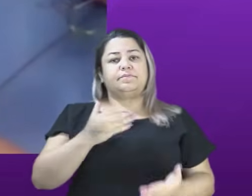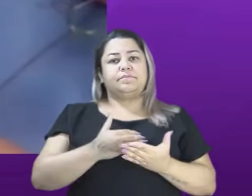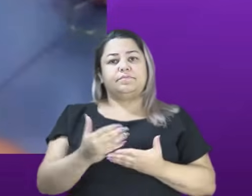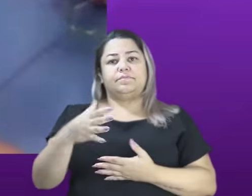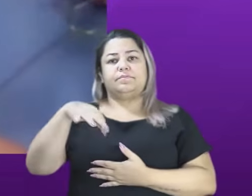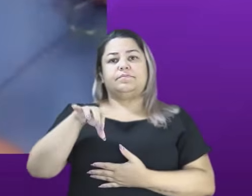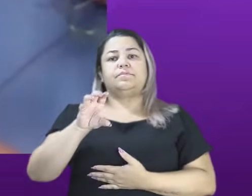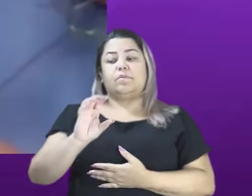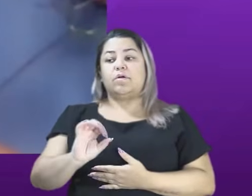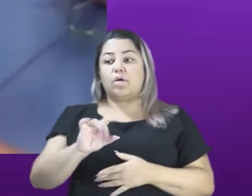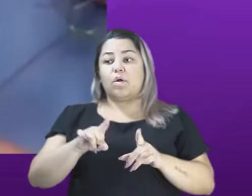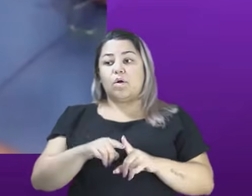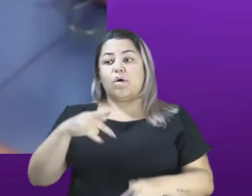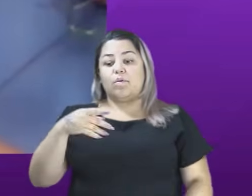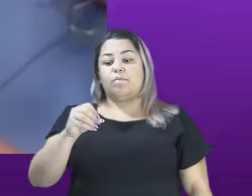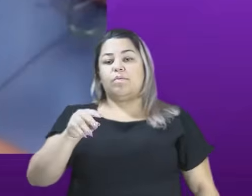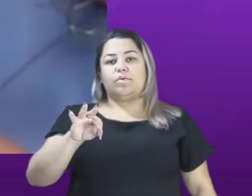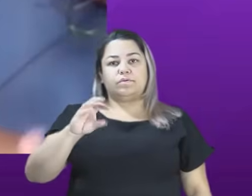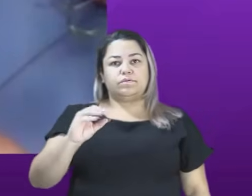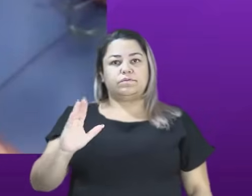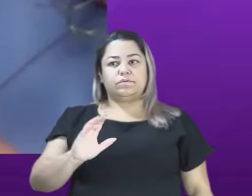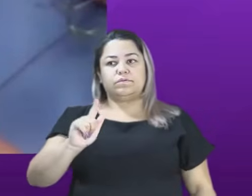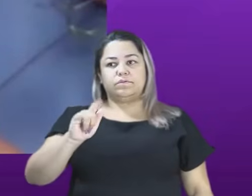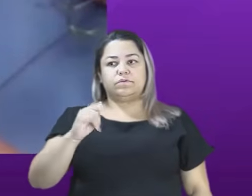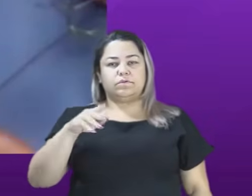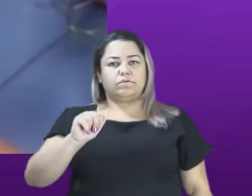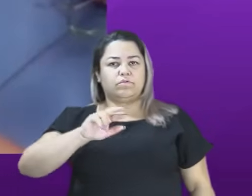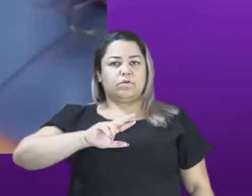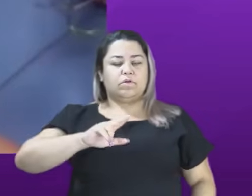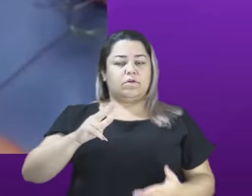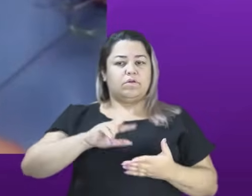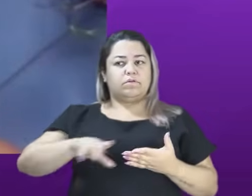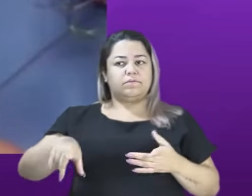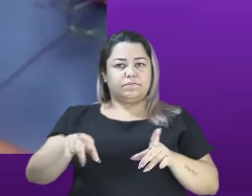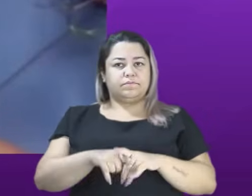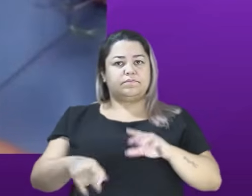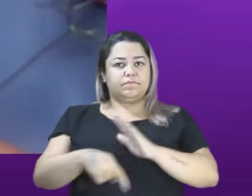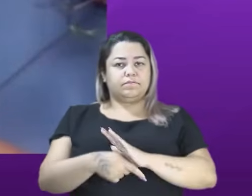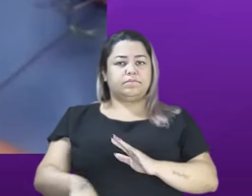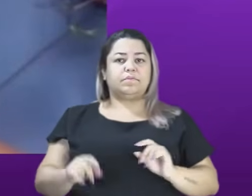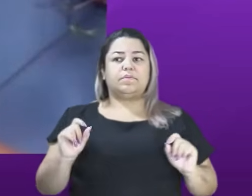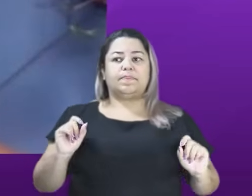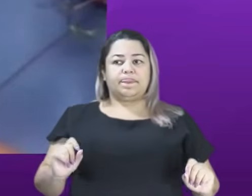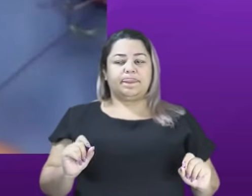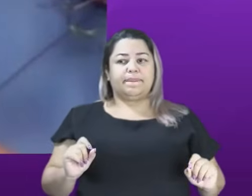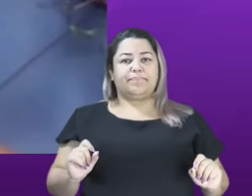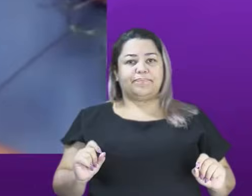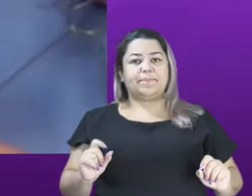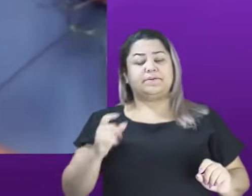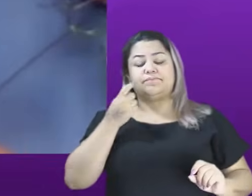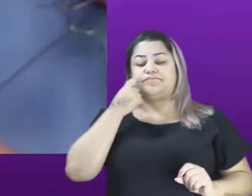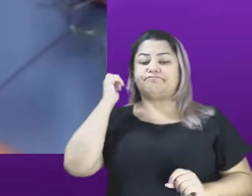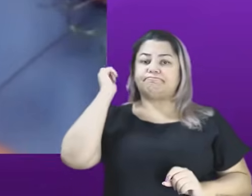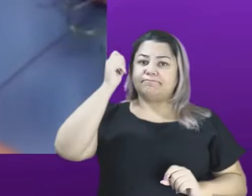de 90, Porto de Galinhas e Maracaípe era um território voltado exclusivamente para essa pesca, né,